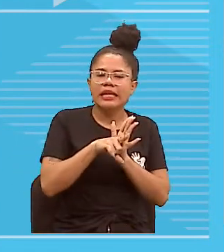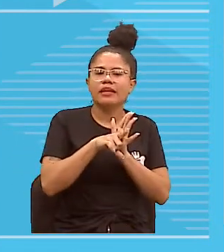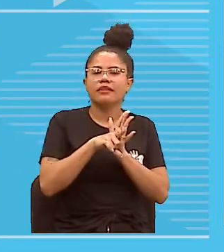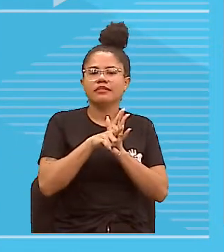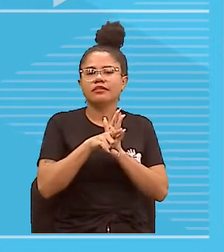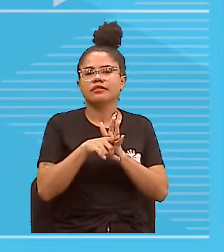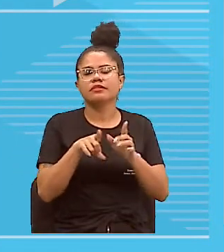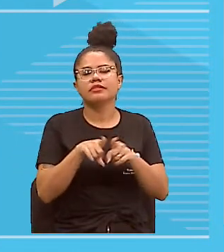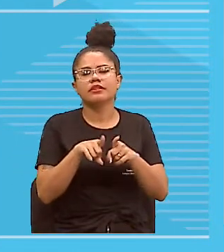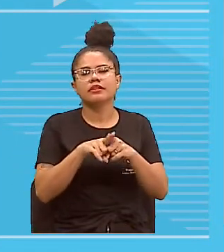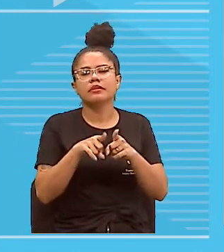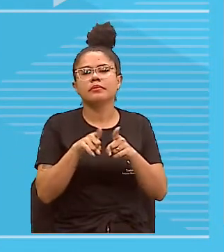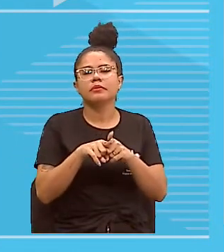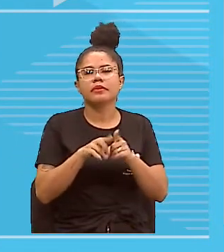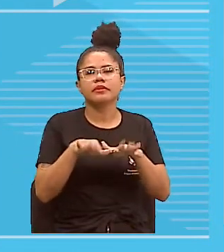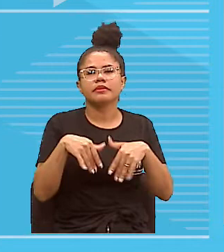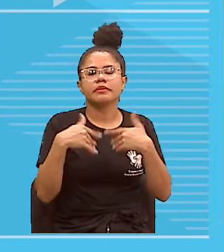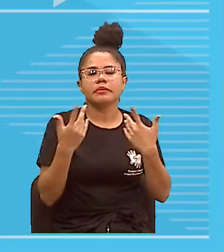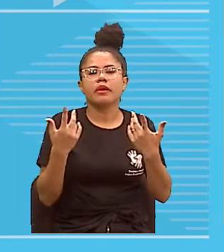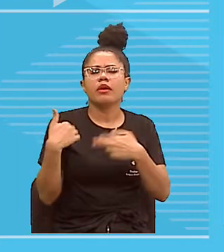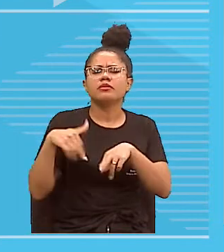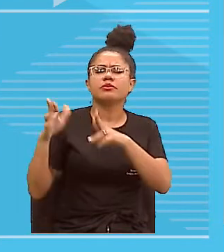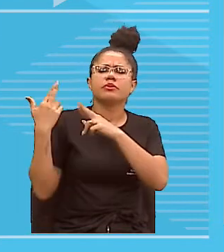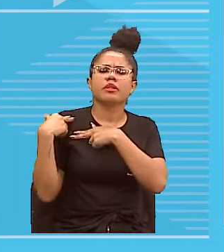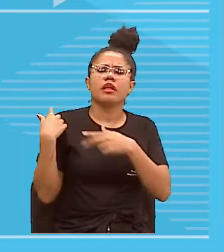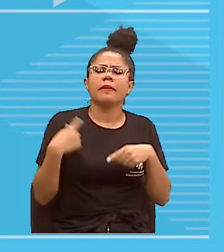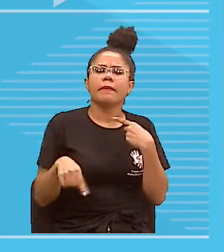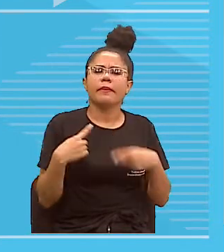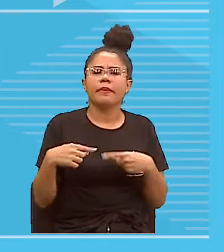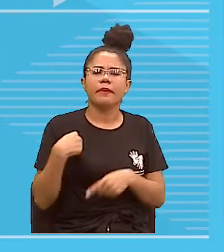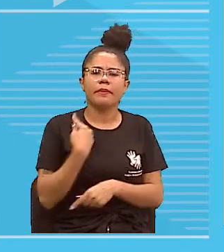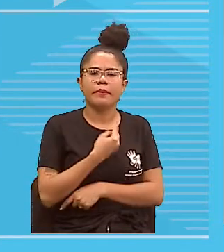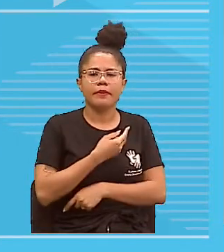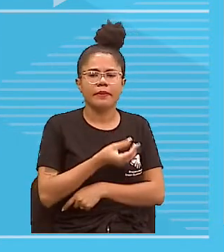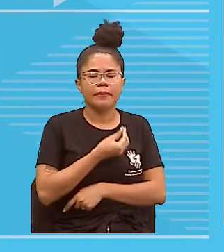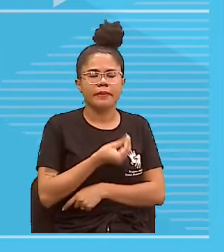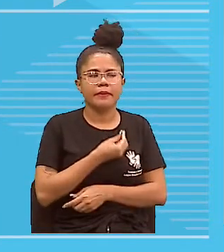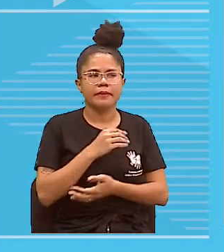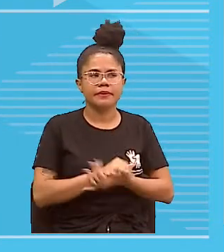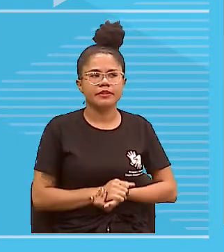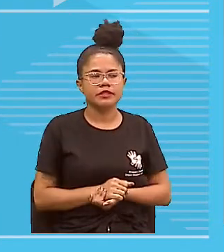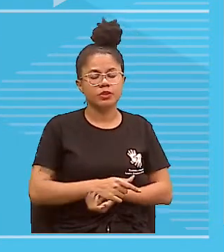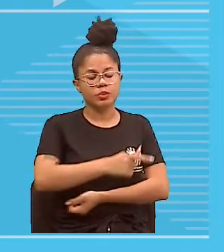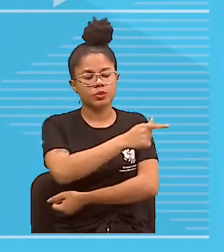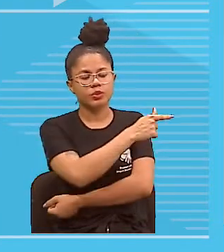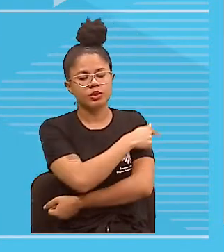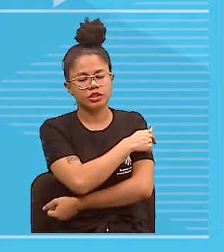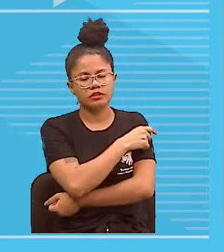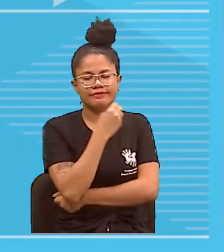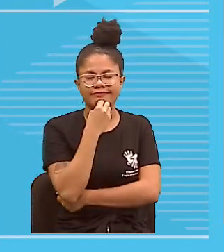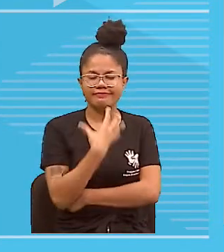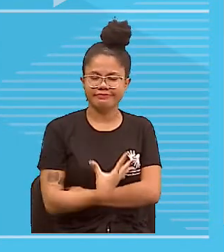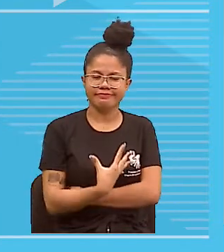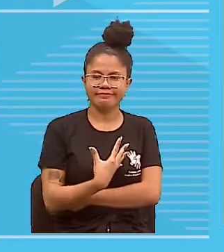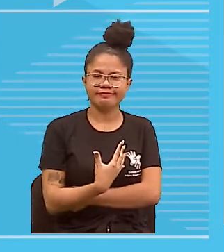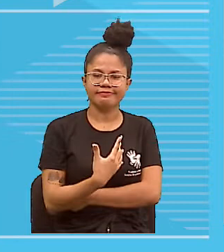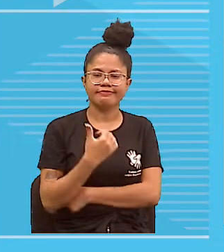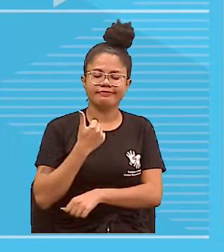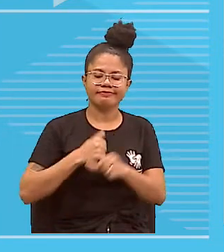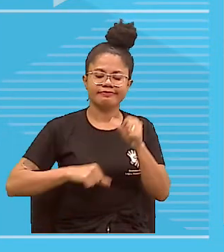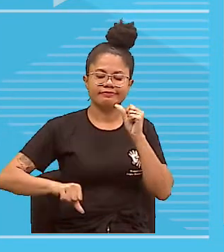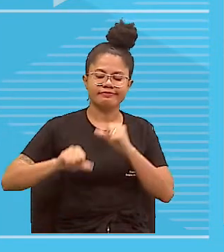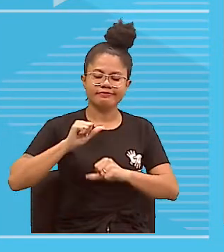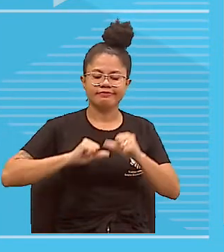da política na nossa vida cotidiana. Então, o Grêmio, ele é excelente para essa